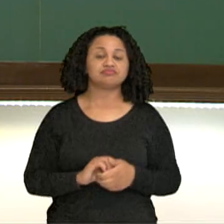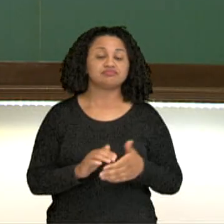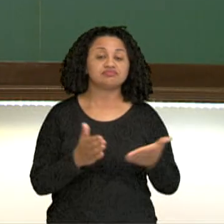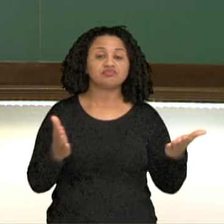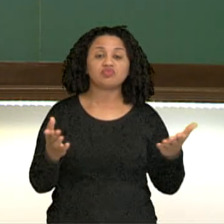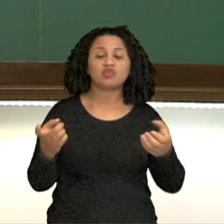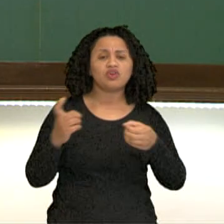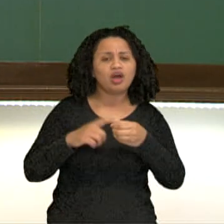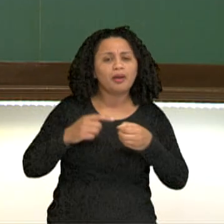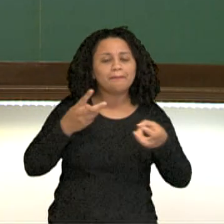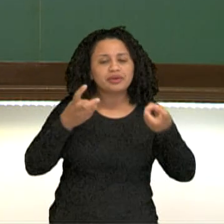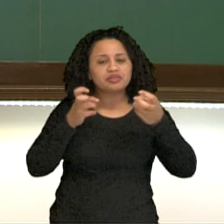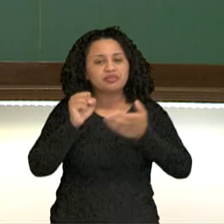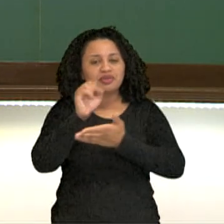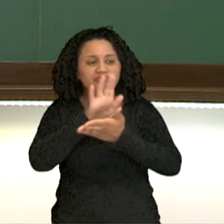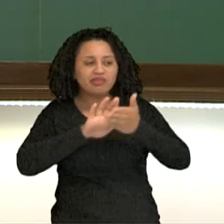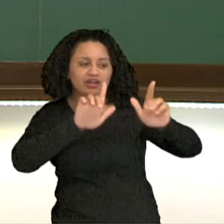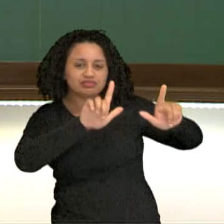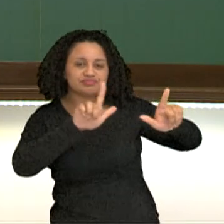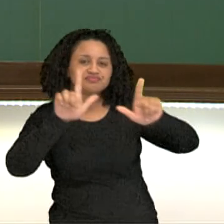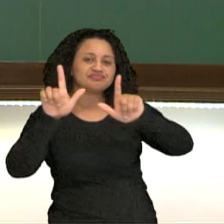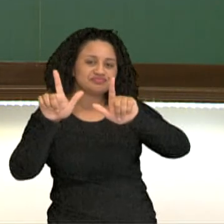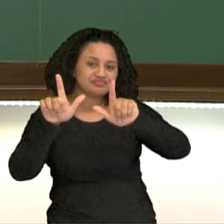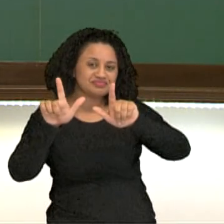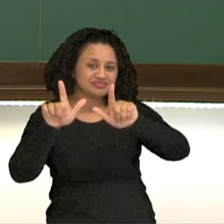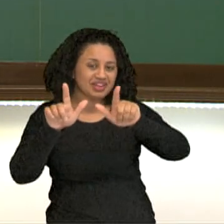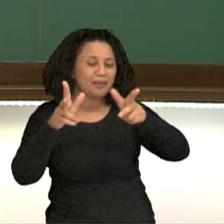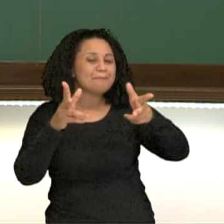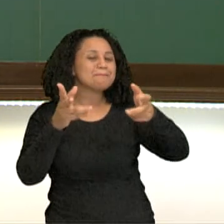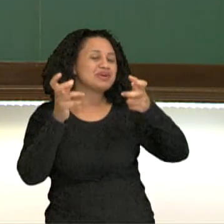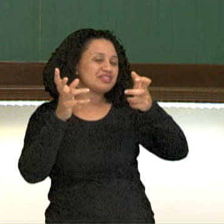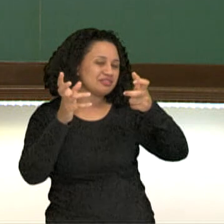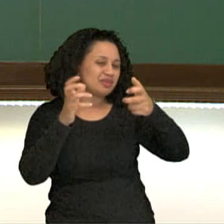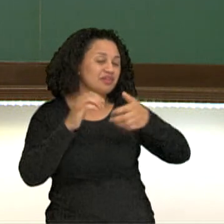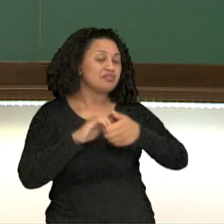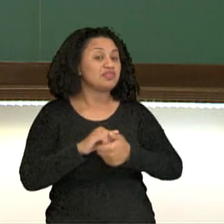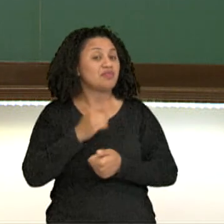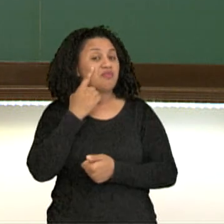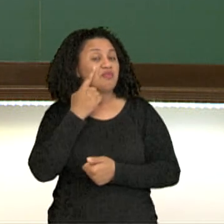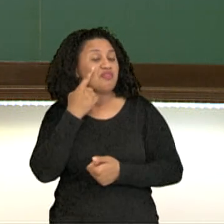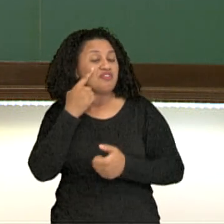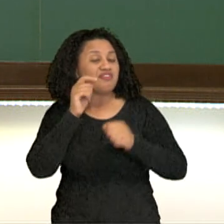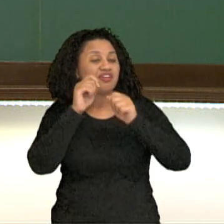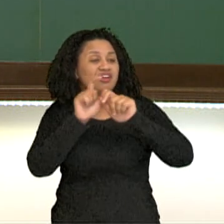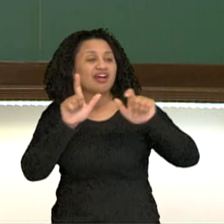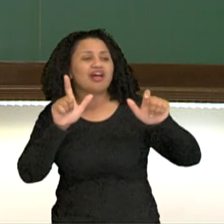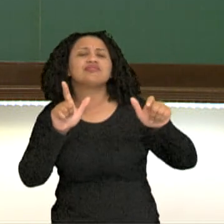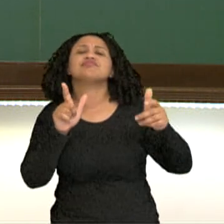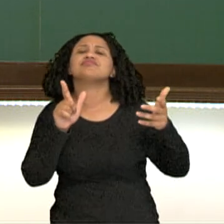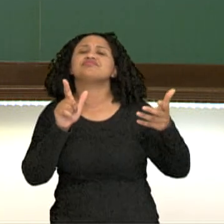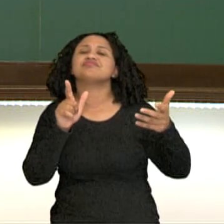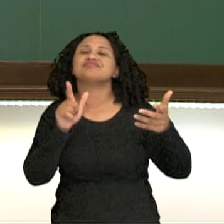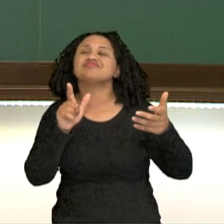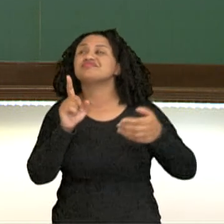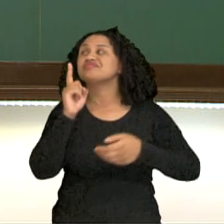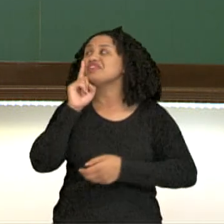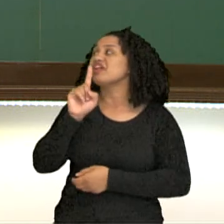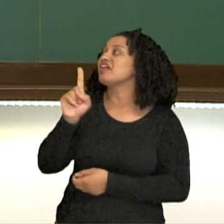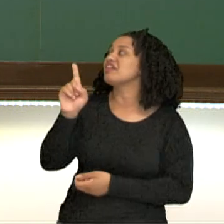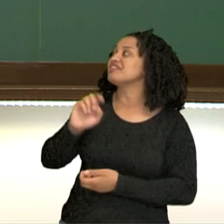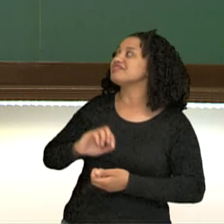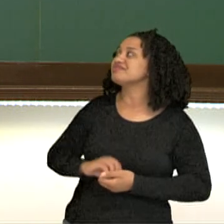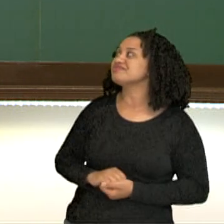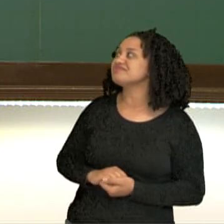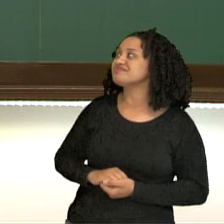Retornamos. Olhou a imagem? As imagens? Vamos ver bem de pertinho? Uau! Que legal! Elas